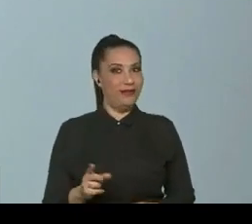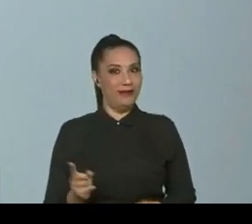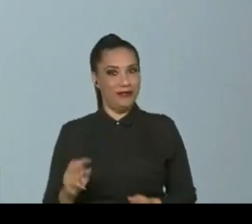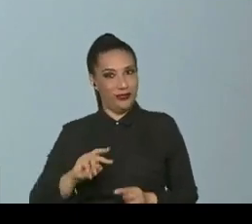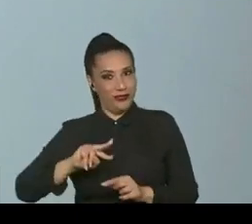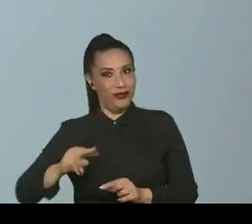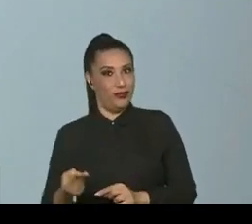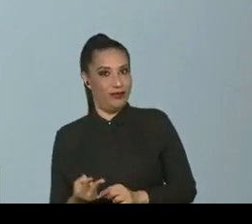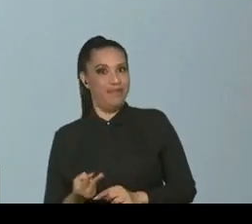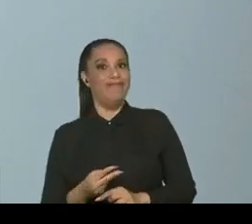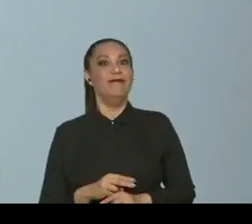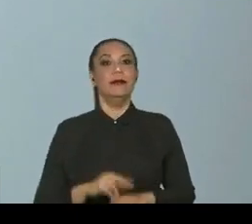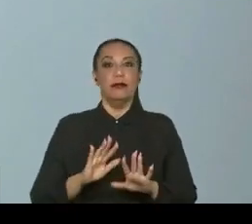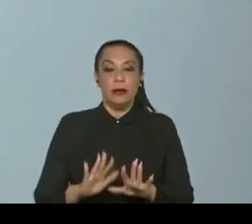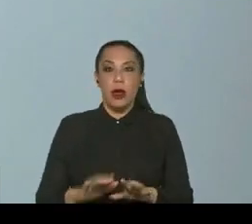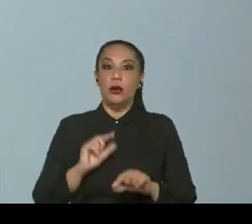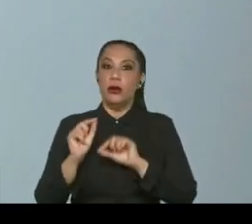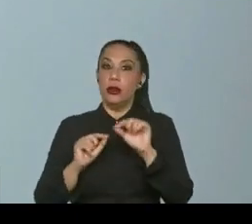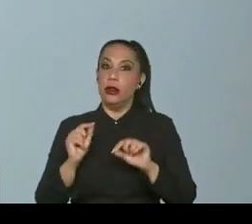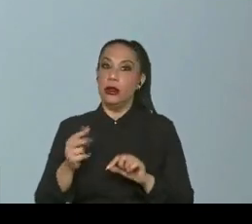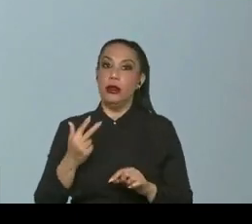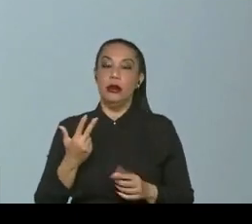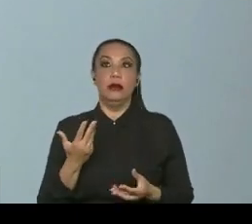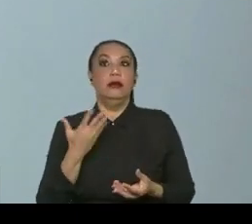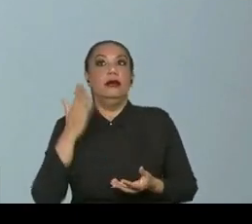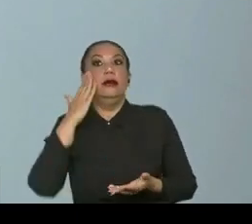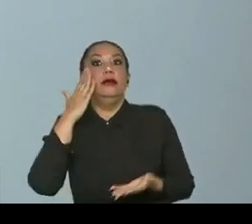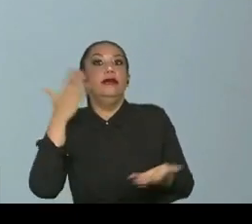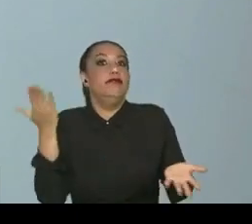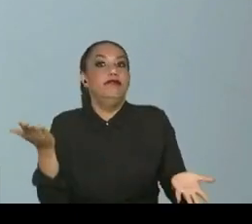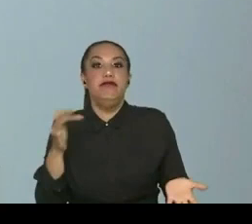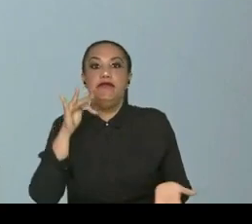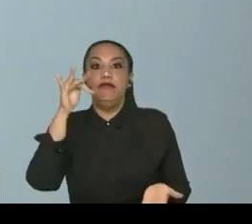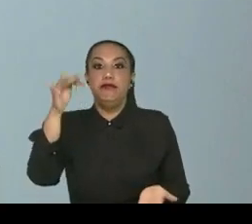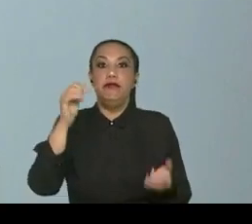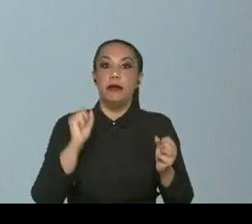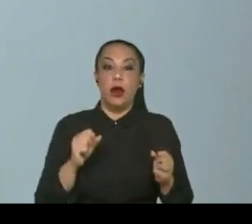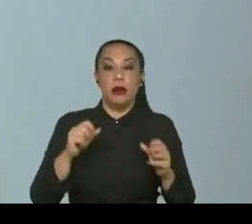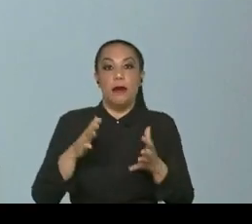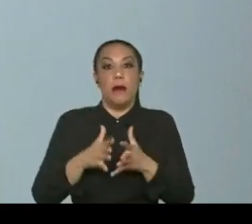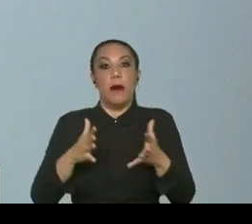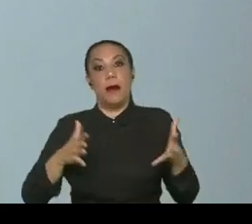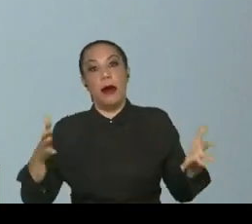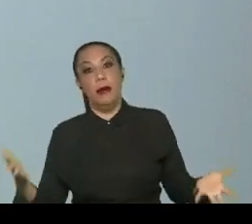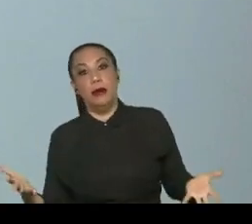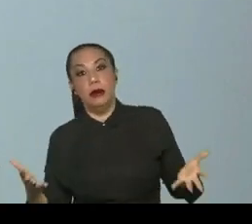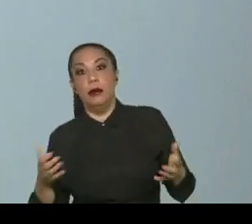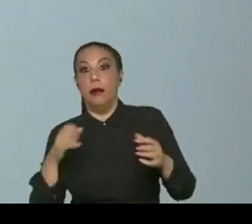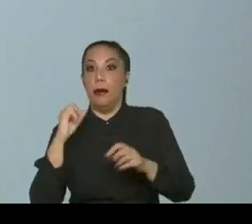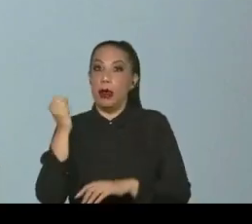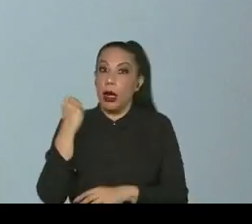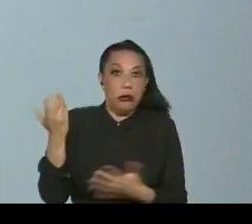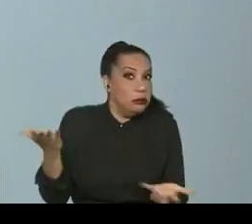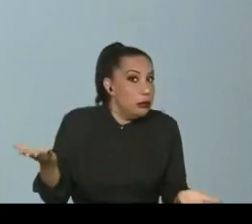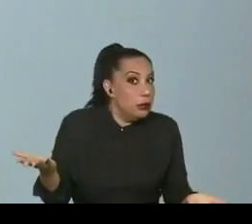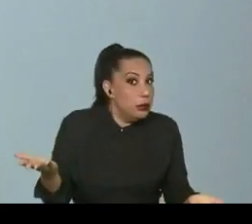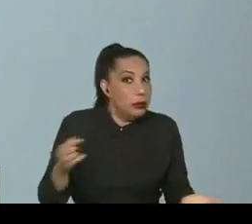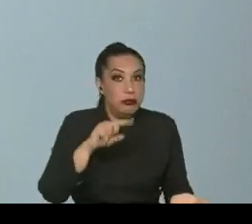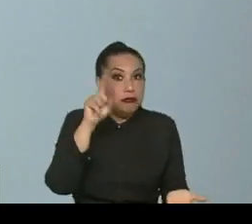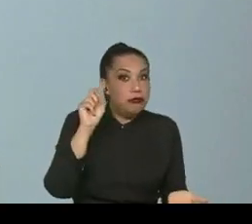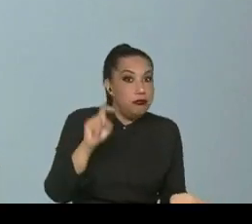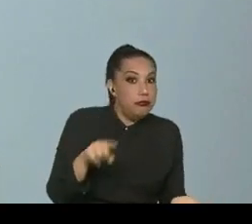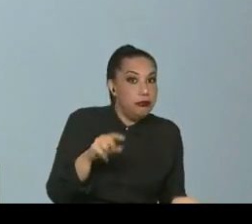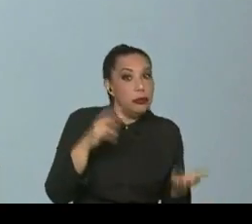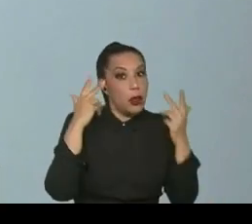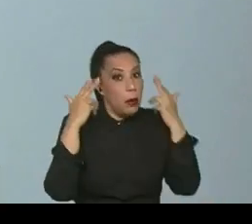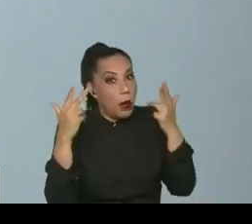variantes e isso a gente aprendeu que não dá para fazer uma previsão. Pode ter bastante caso, pode ser que ela seja bastante agressiva, pode ser que ela seja